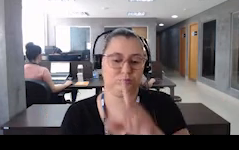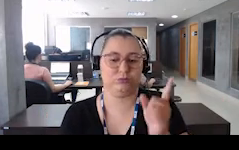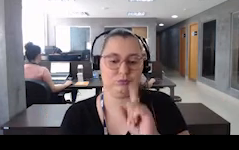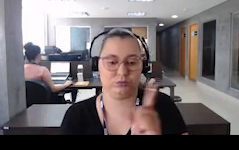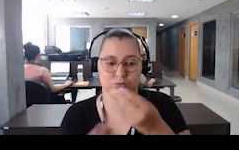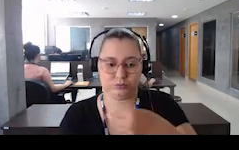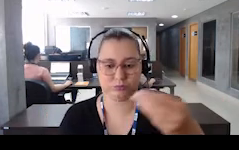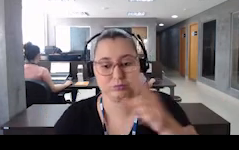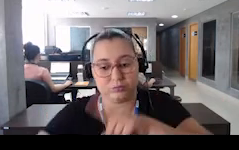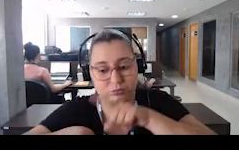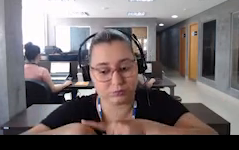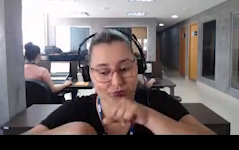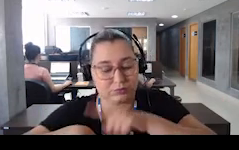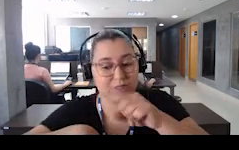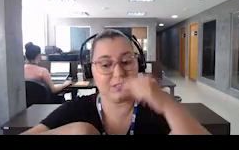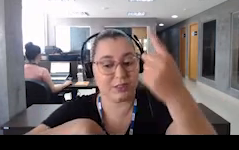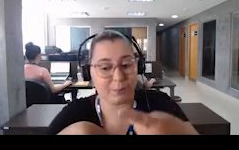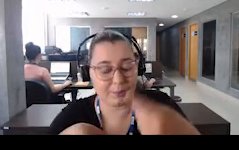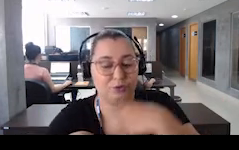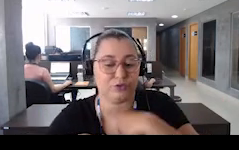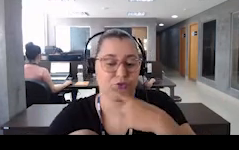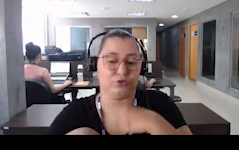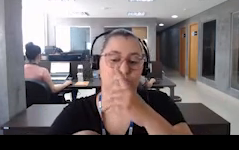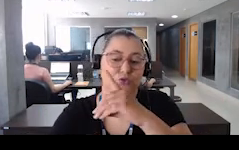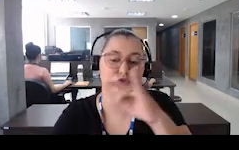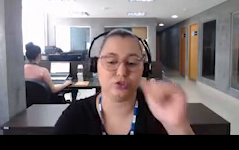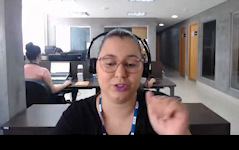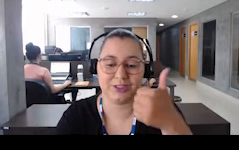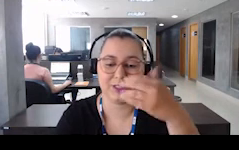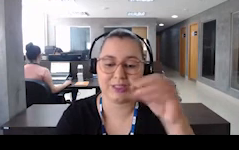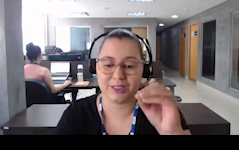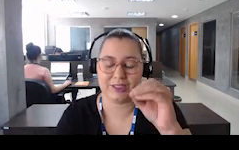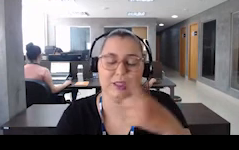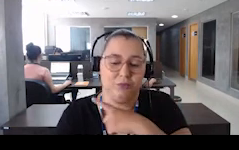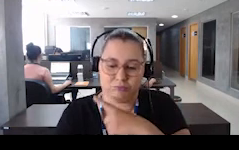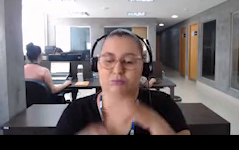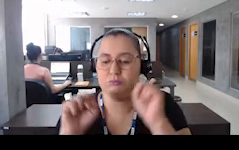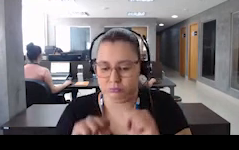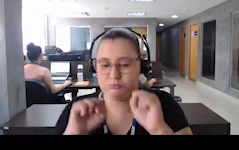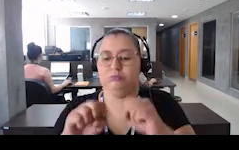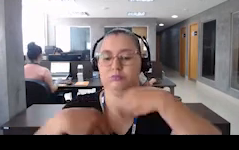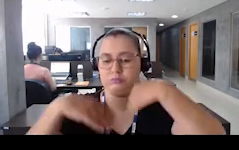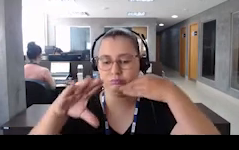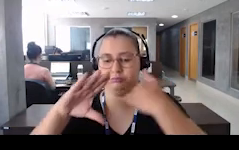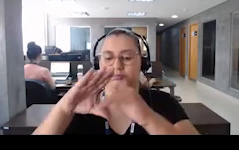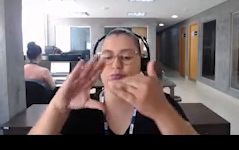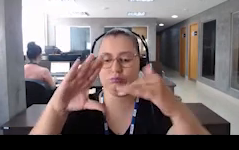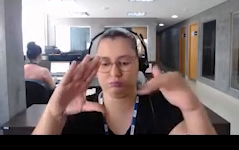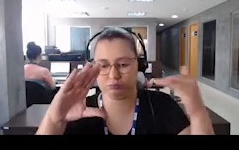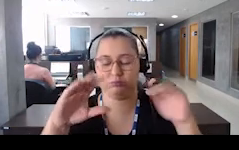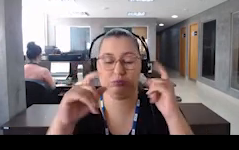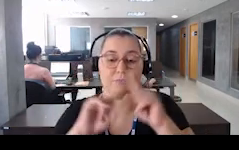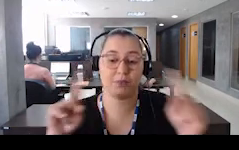tudo bem? Entregar a tempo, né? Então, depois do dia 10 aqui, ó, após o dia 10, vocês ainda vão poder enviar. Só que